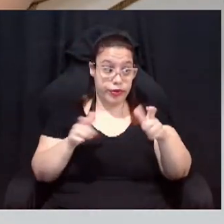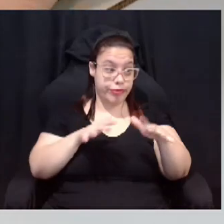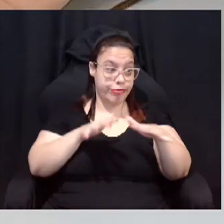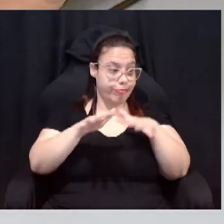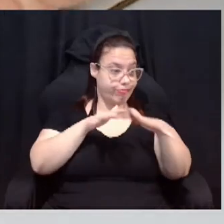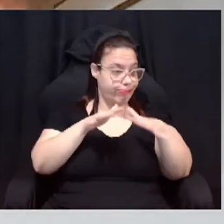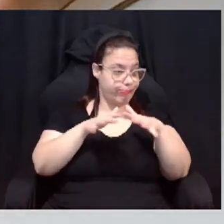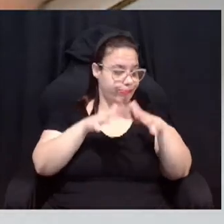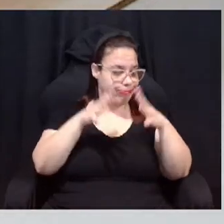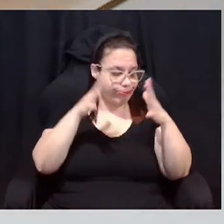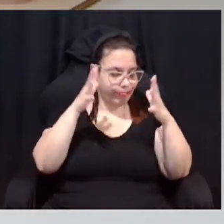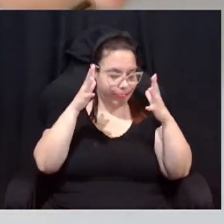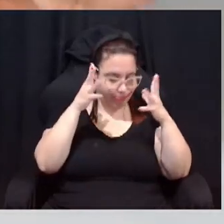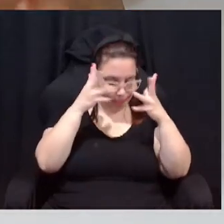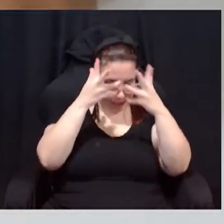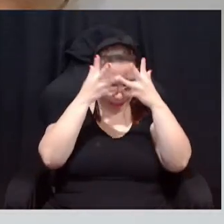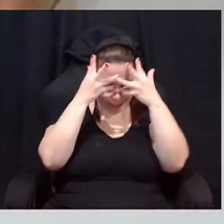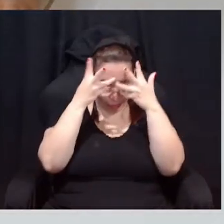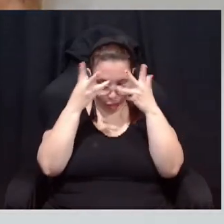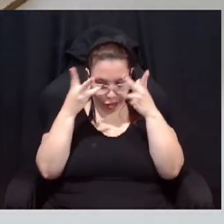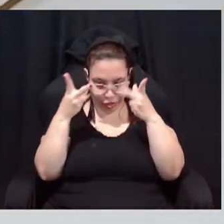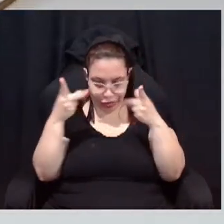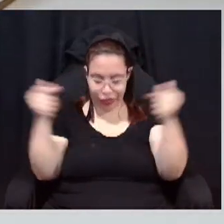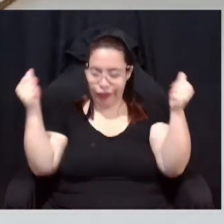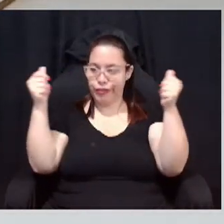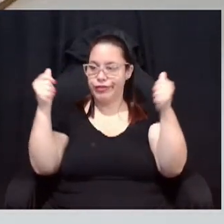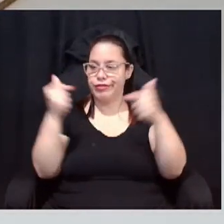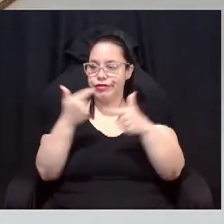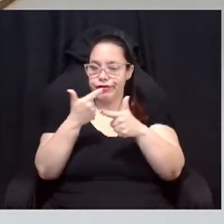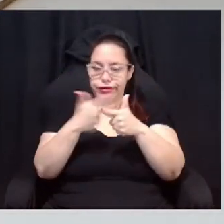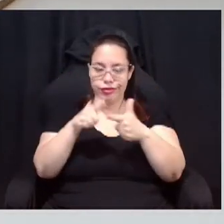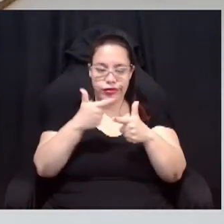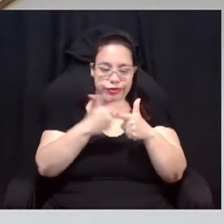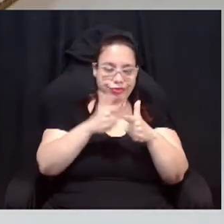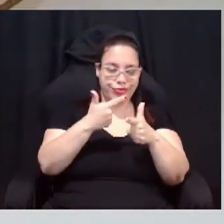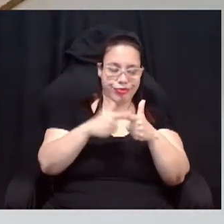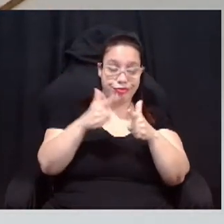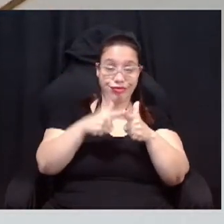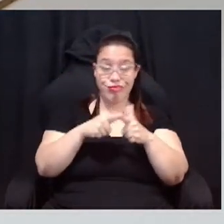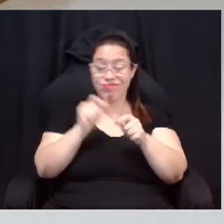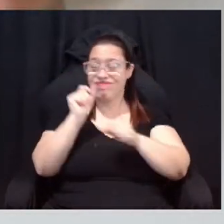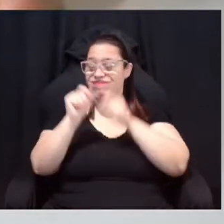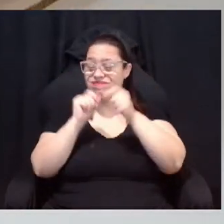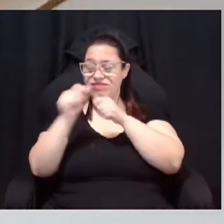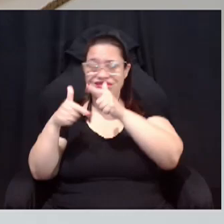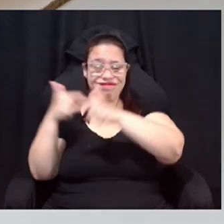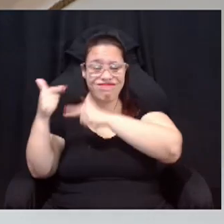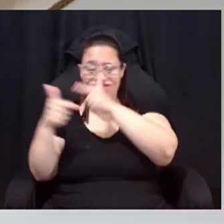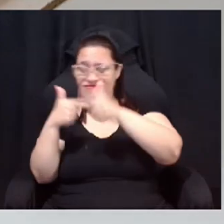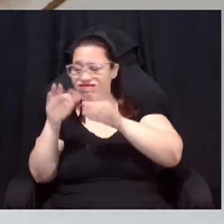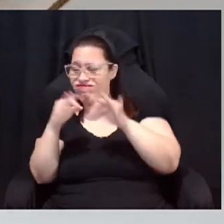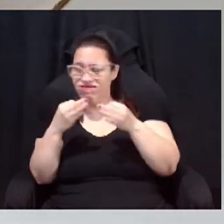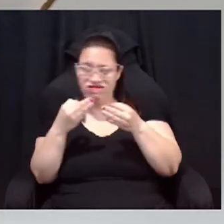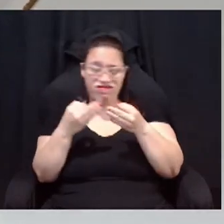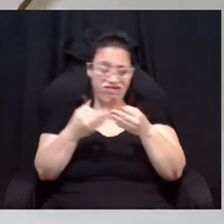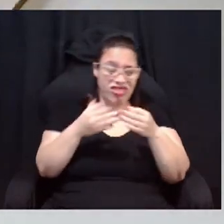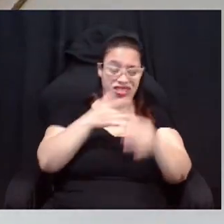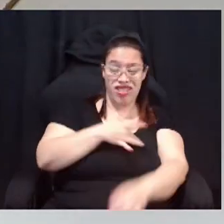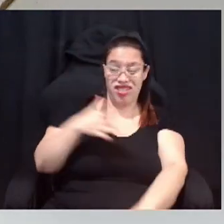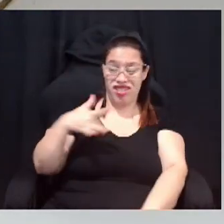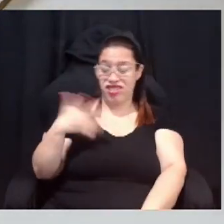esvaziar a sua mente de todos os problemas, de todas as questões de trabalho, de família, de saúde,